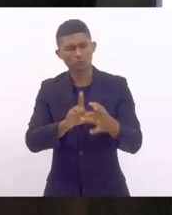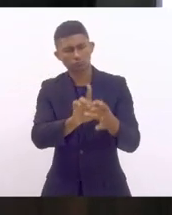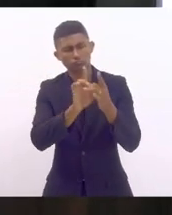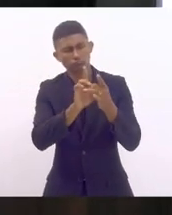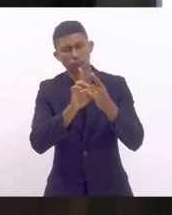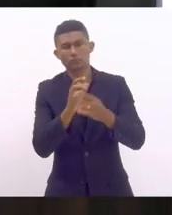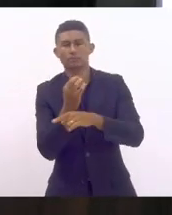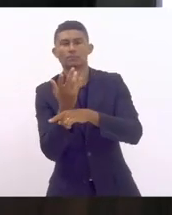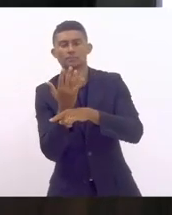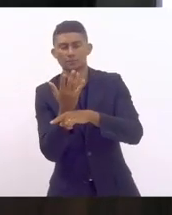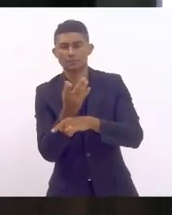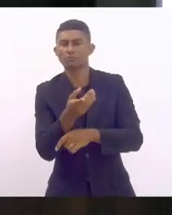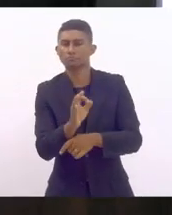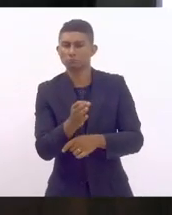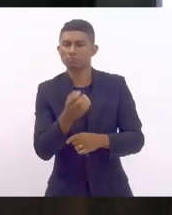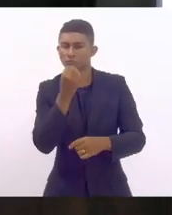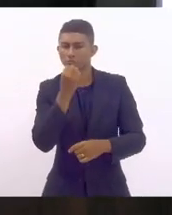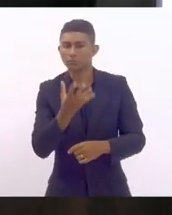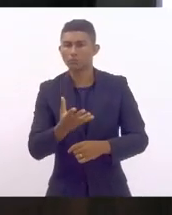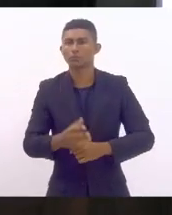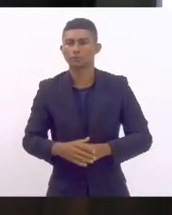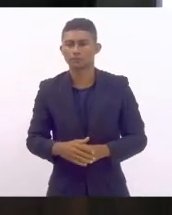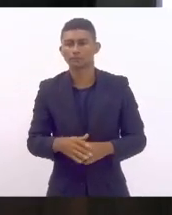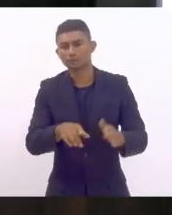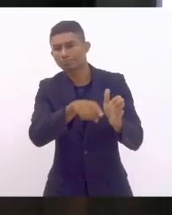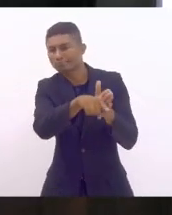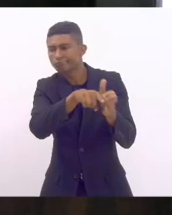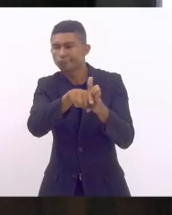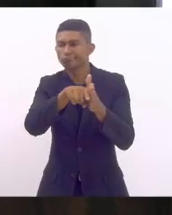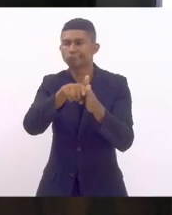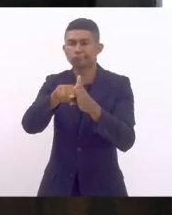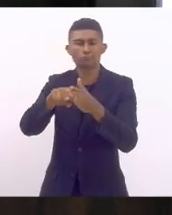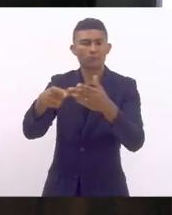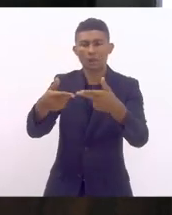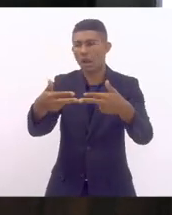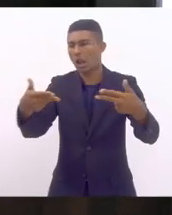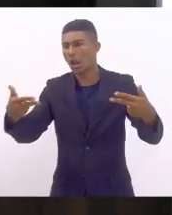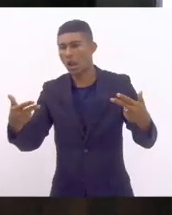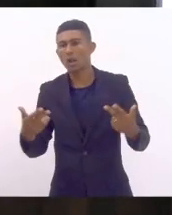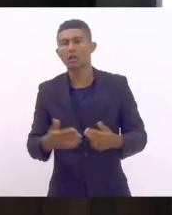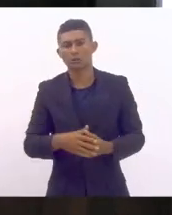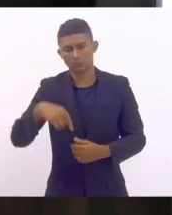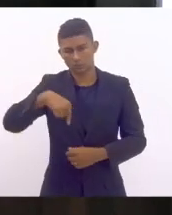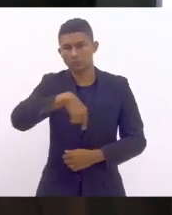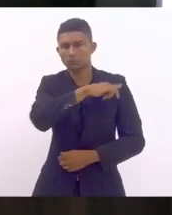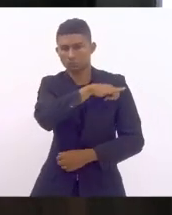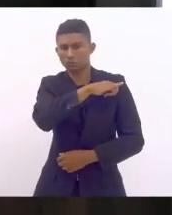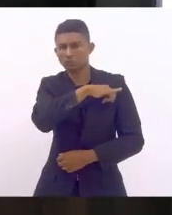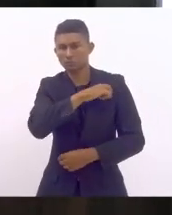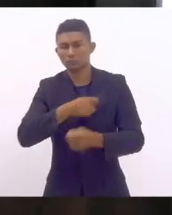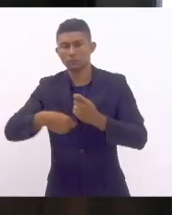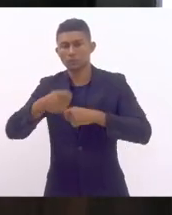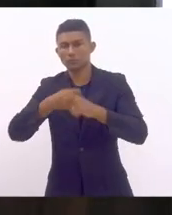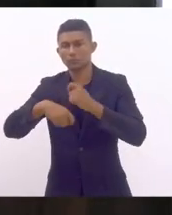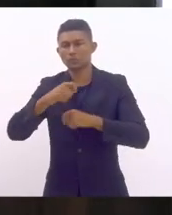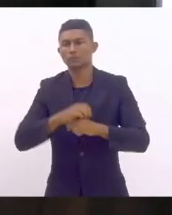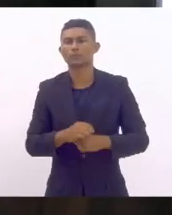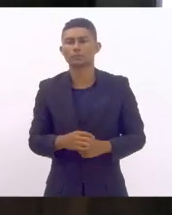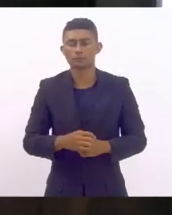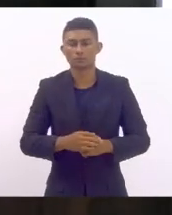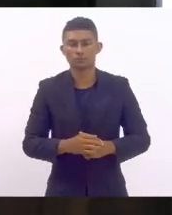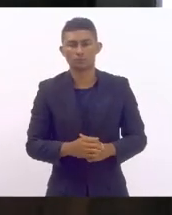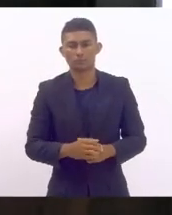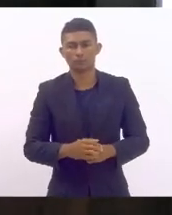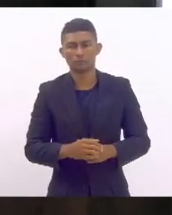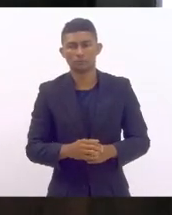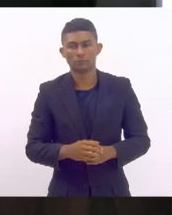UFRJ da pesquisar toda a cadeia produtiva da economia do Estado do Rio de Janeiro chamada Matriz em